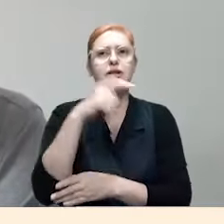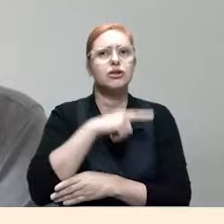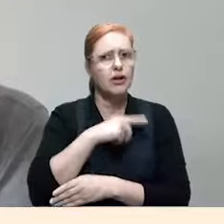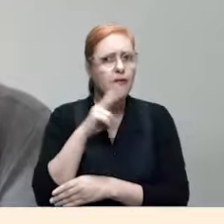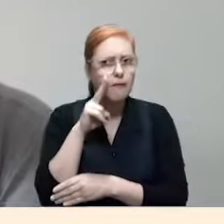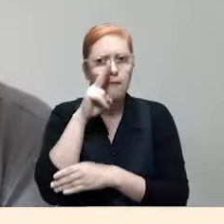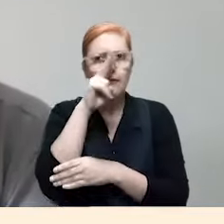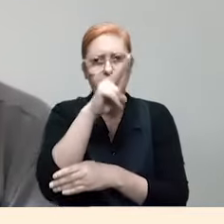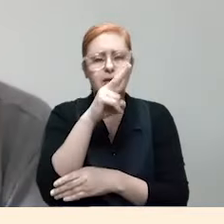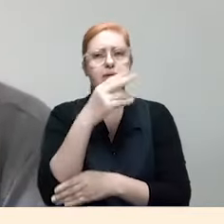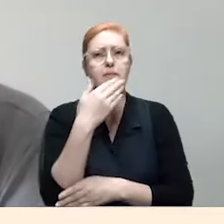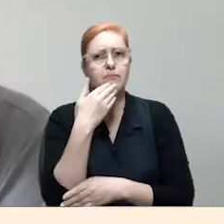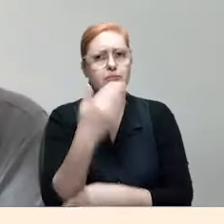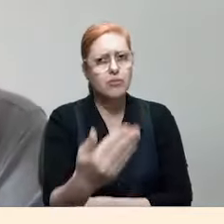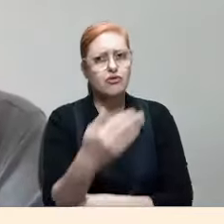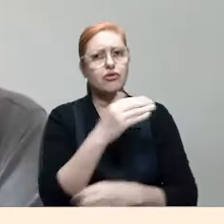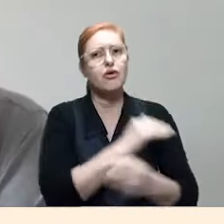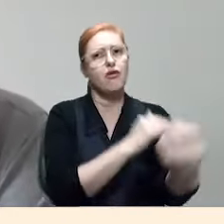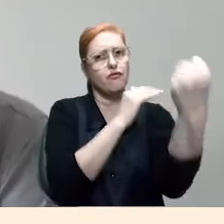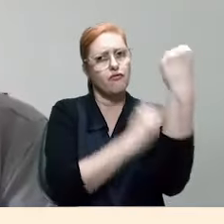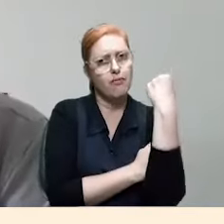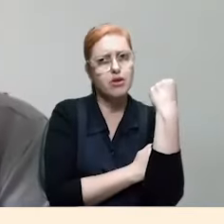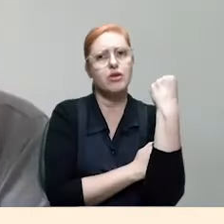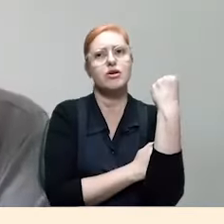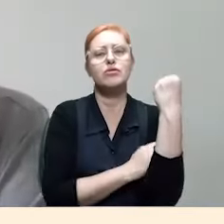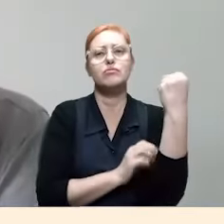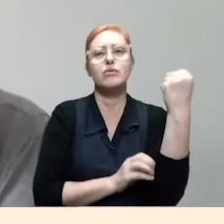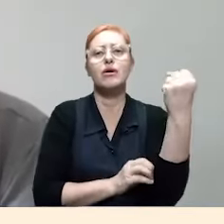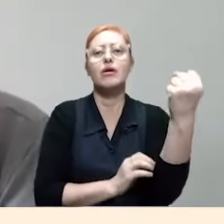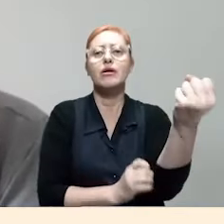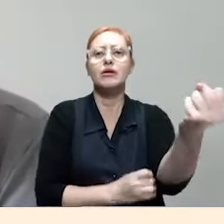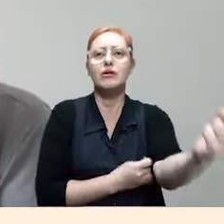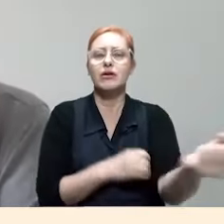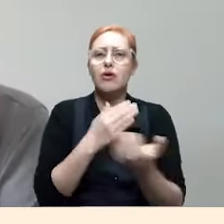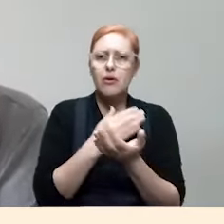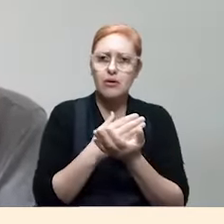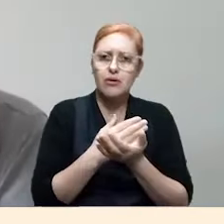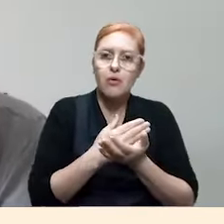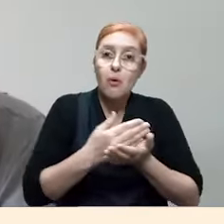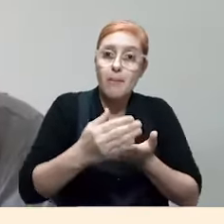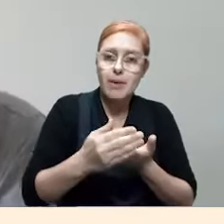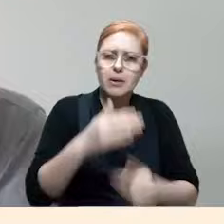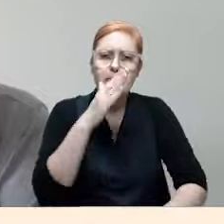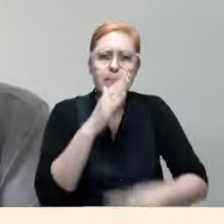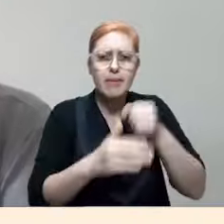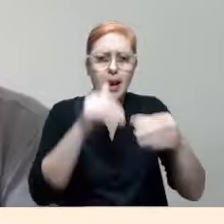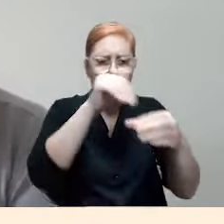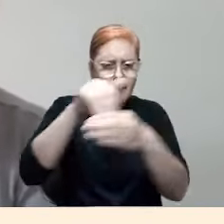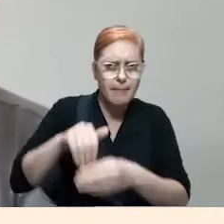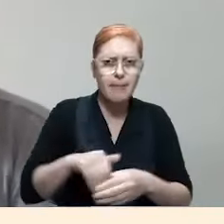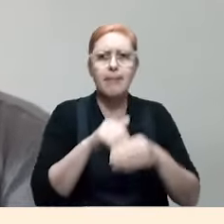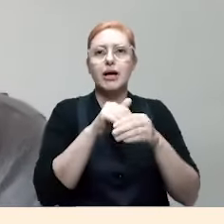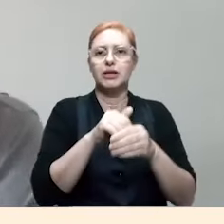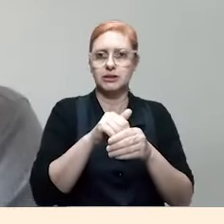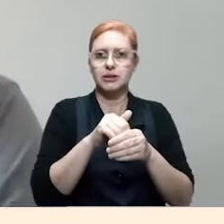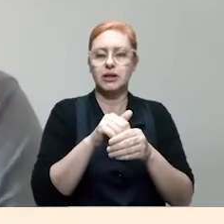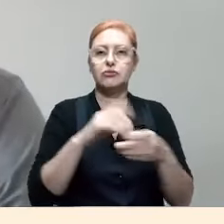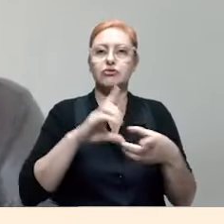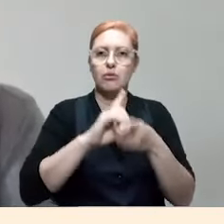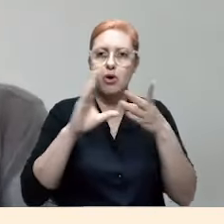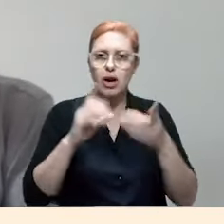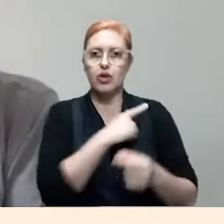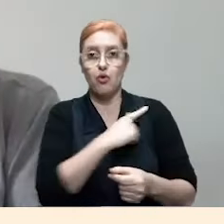constitucional. Não podemos esquecer que foi também por força e reivindicação do feminismo, a partir